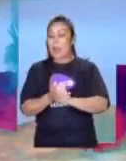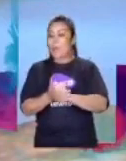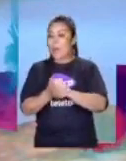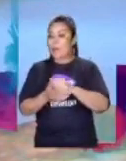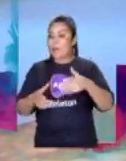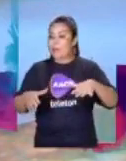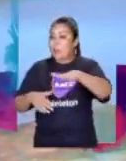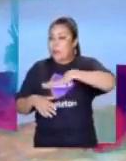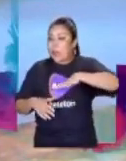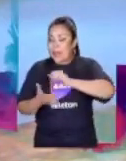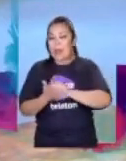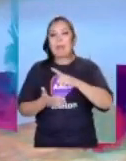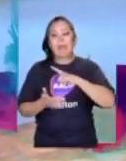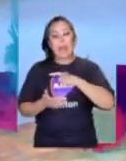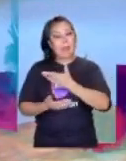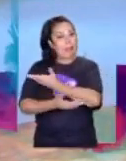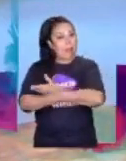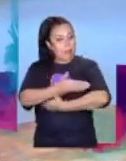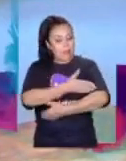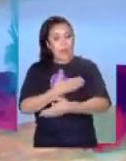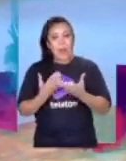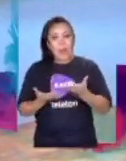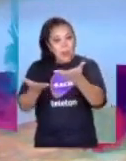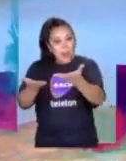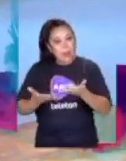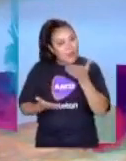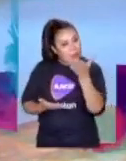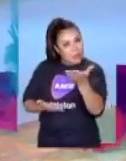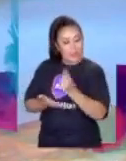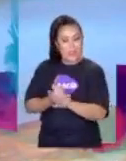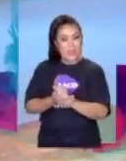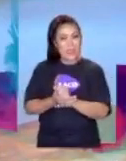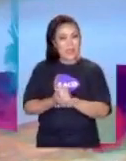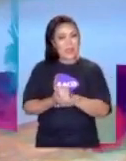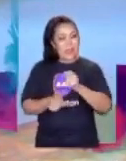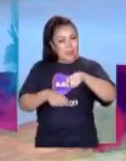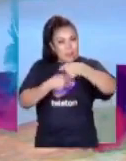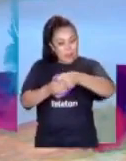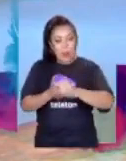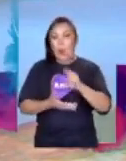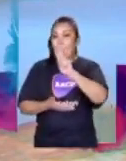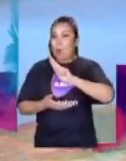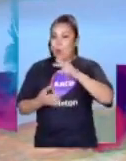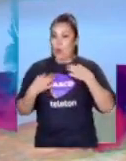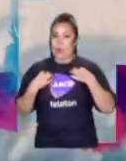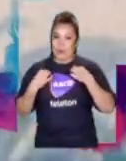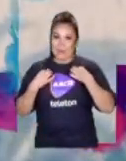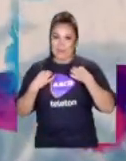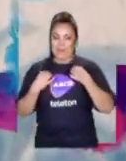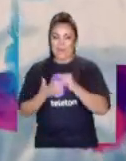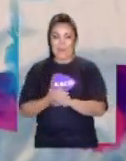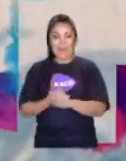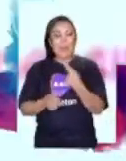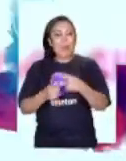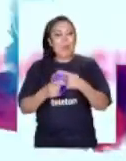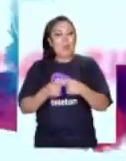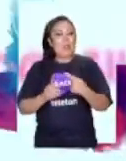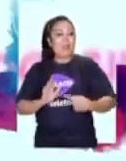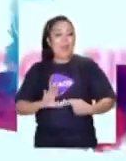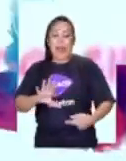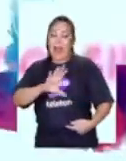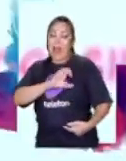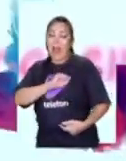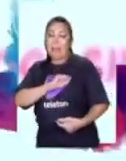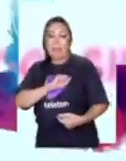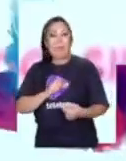cobertura têm essa camiseta. Olha que quero legal. Fazer o convite para você que fez a doação. Use a sua camiseta. É um amor